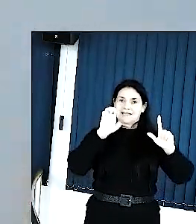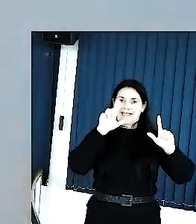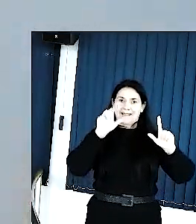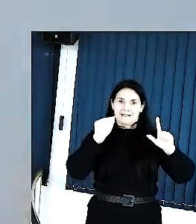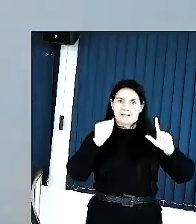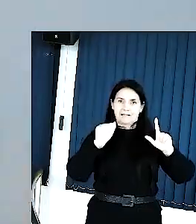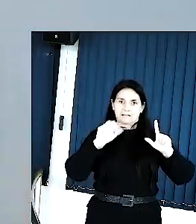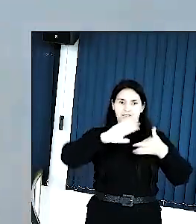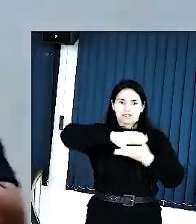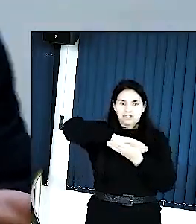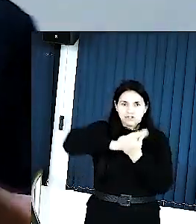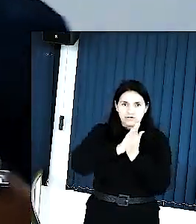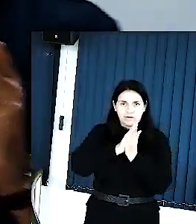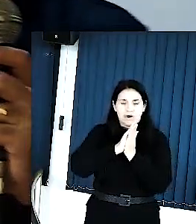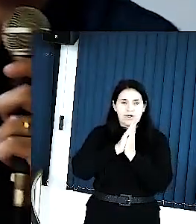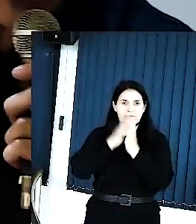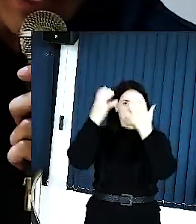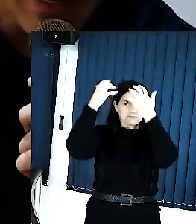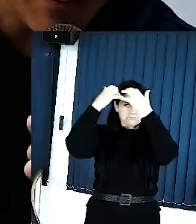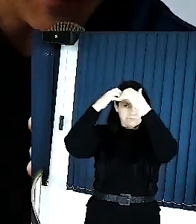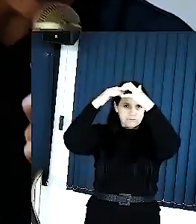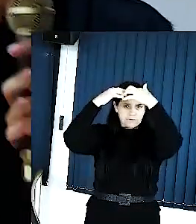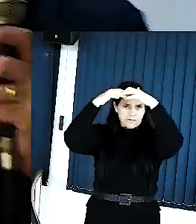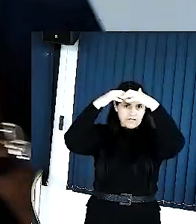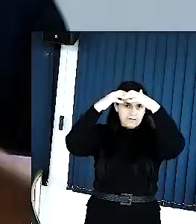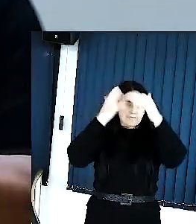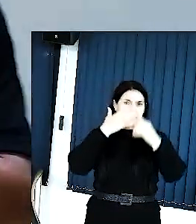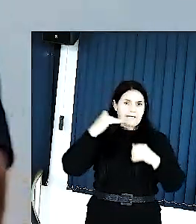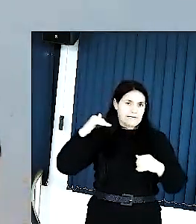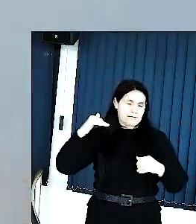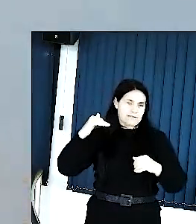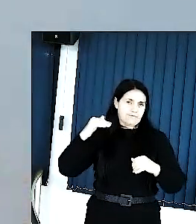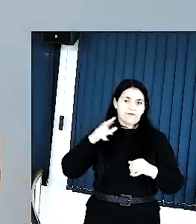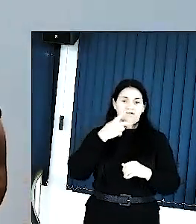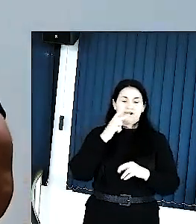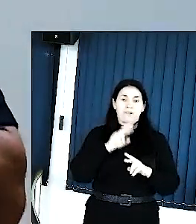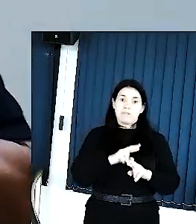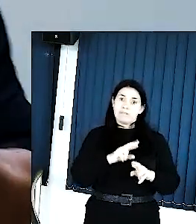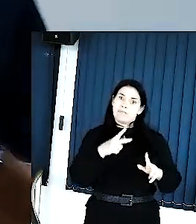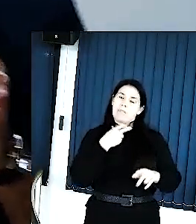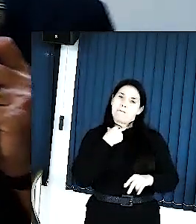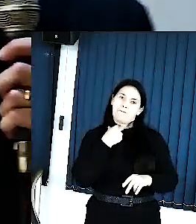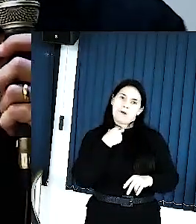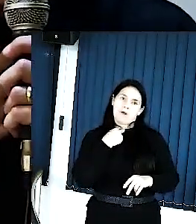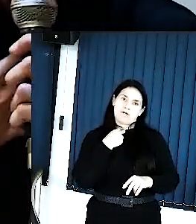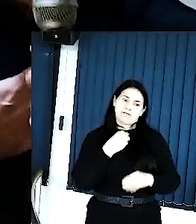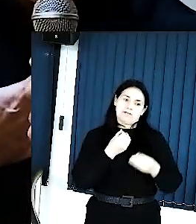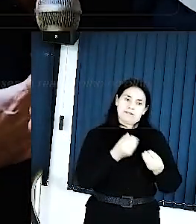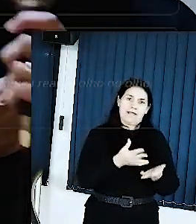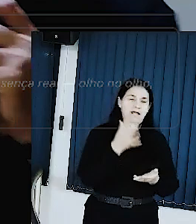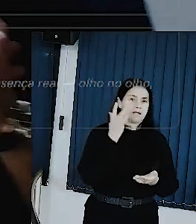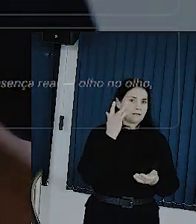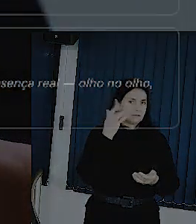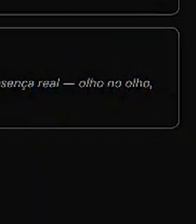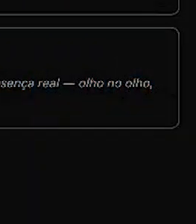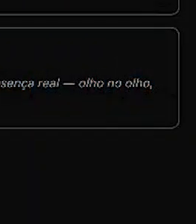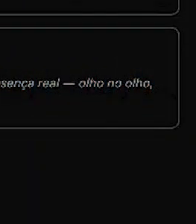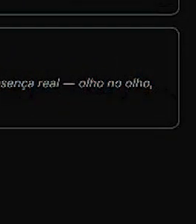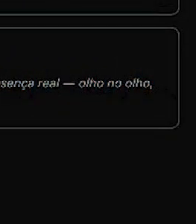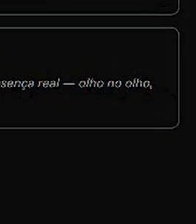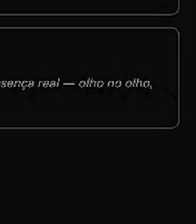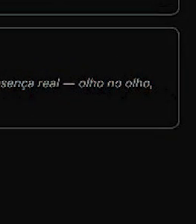criança. Estou falando que não é para deixar a criança com tela? Pode deixar. Eu, por mim, não